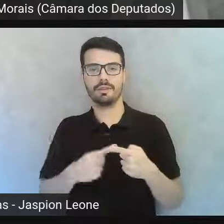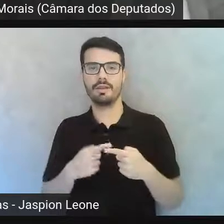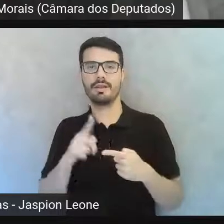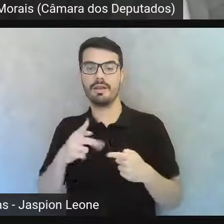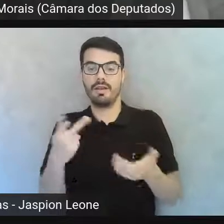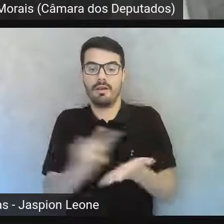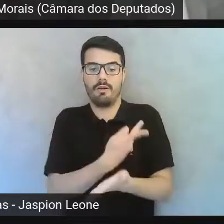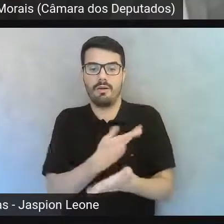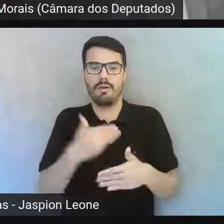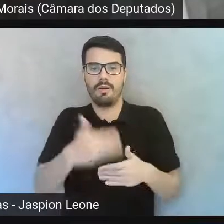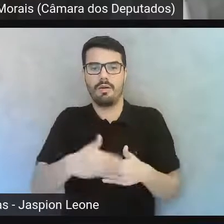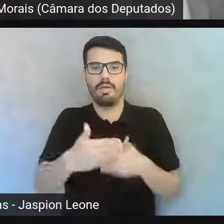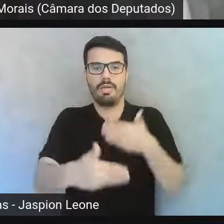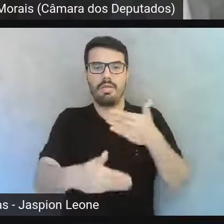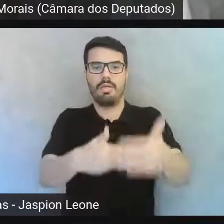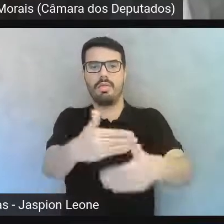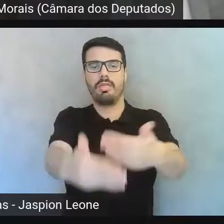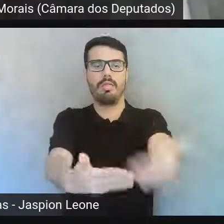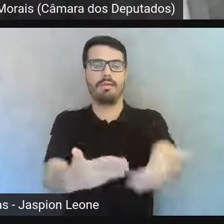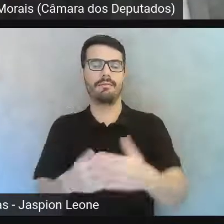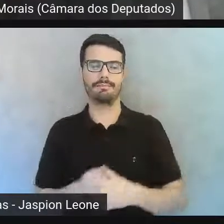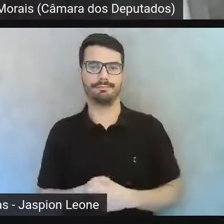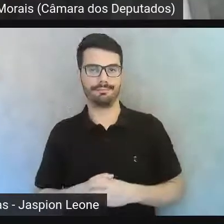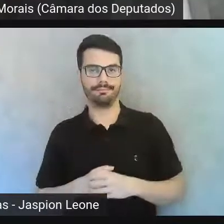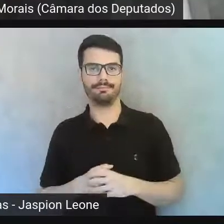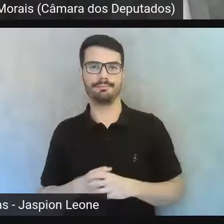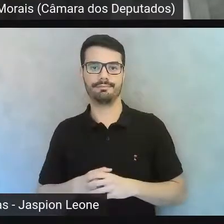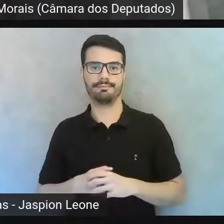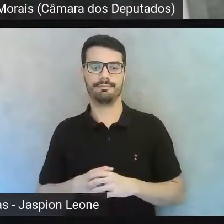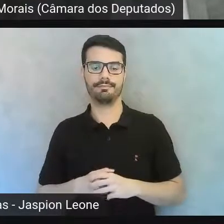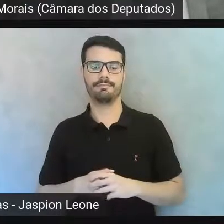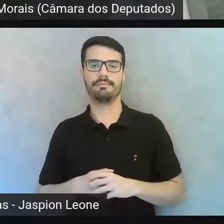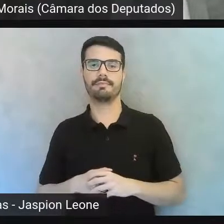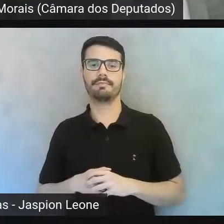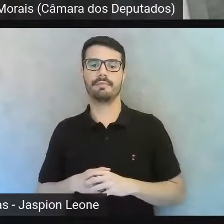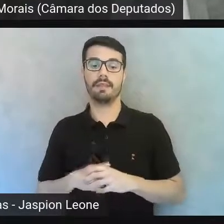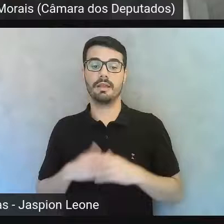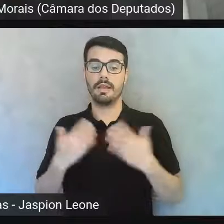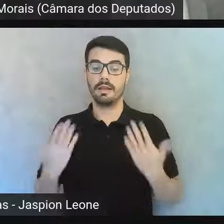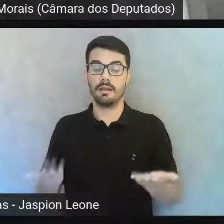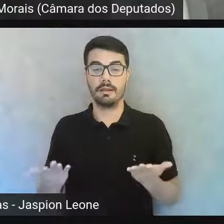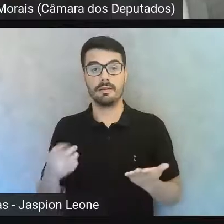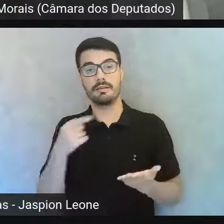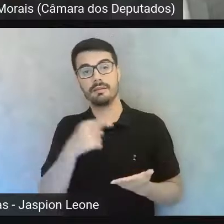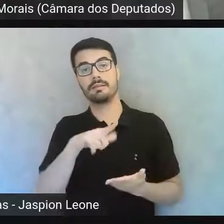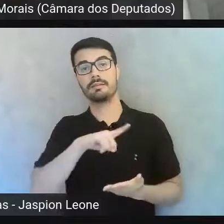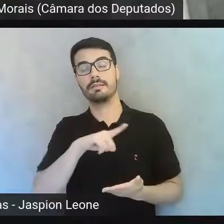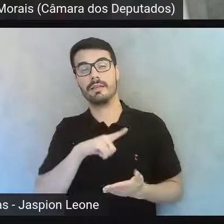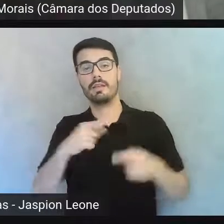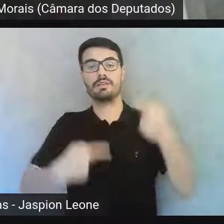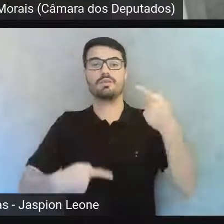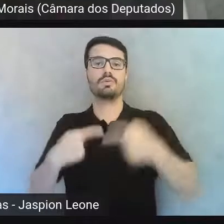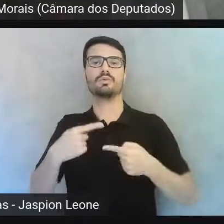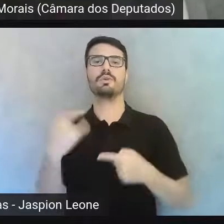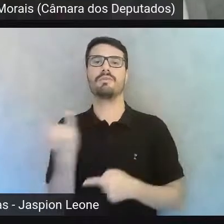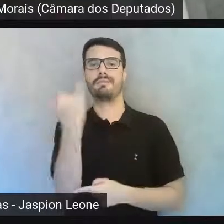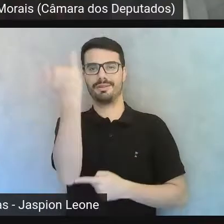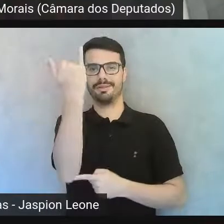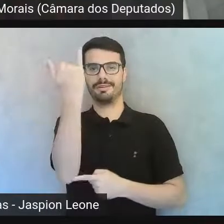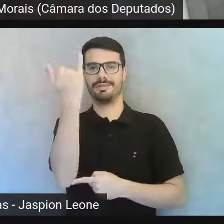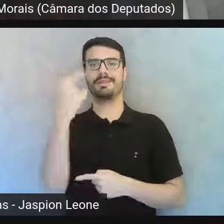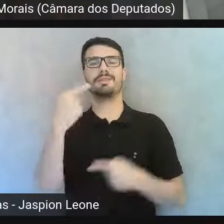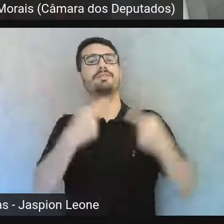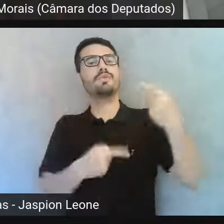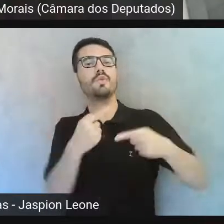consequência intransponível. E aí que reside uma discussão importante, que eu acho que essa discussão